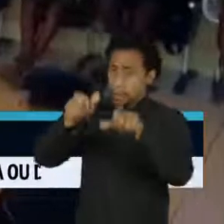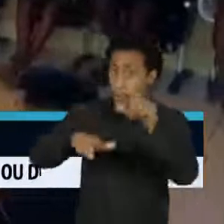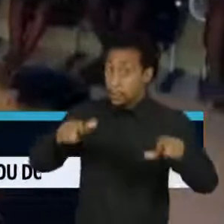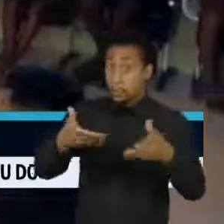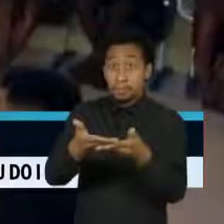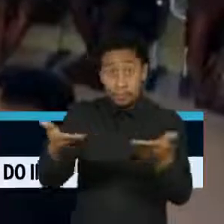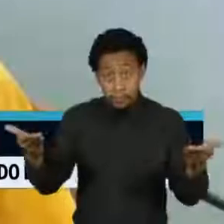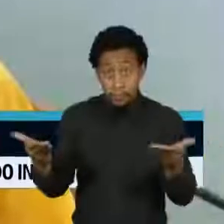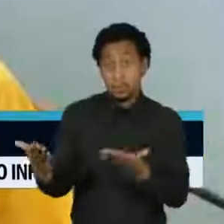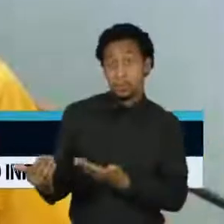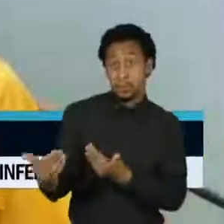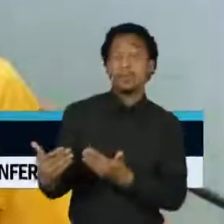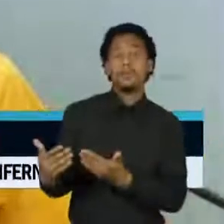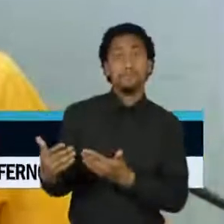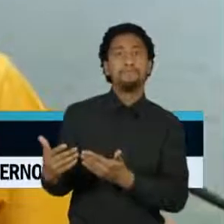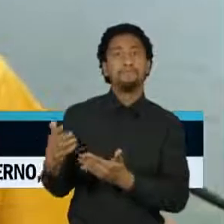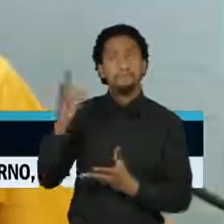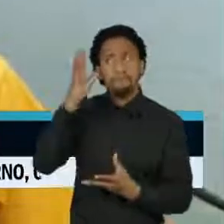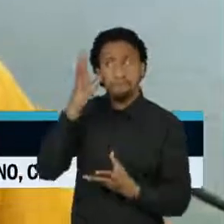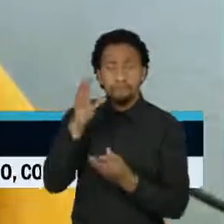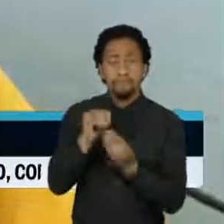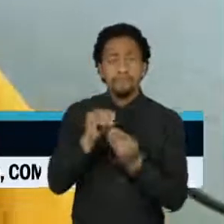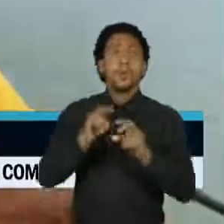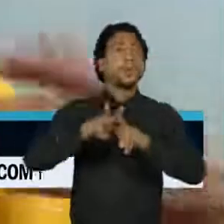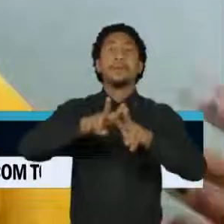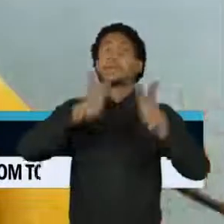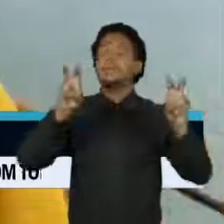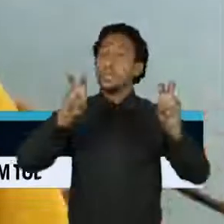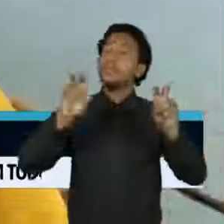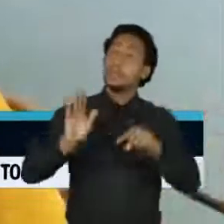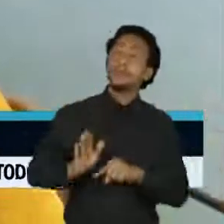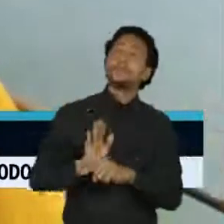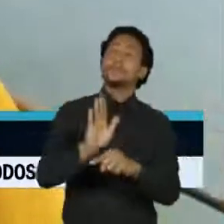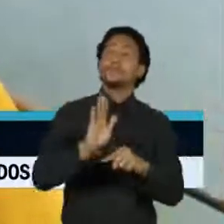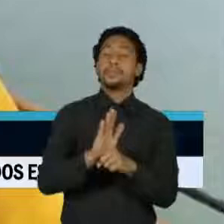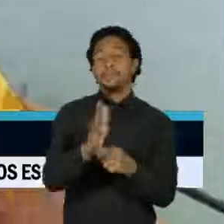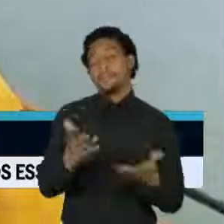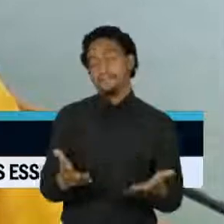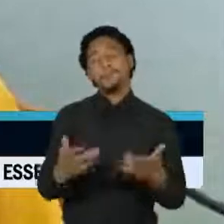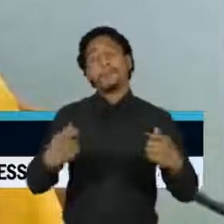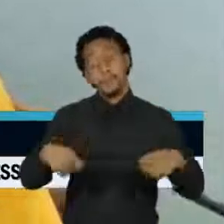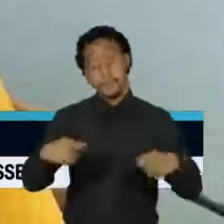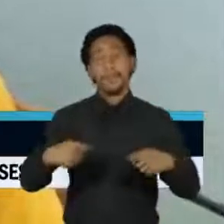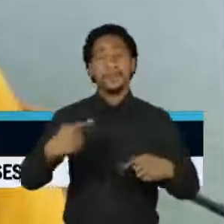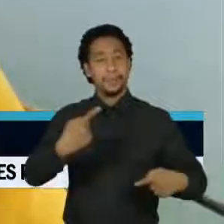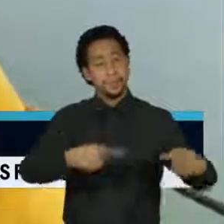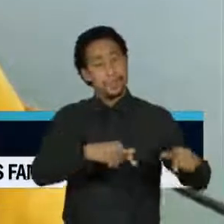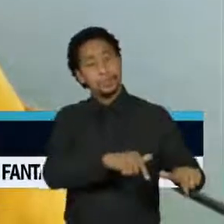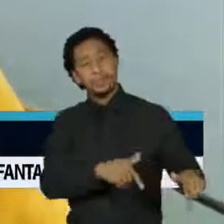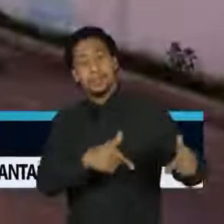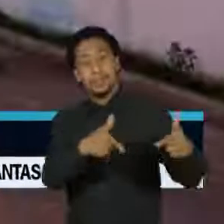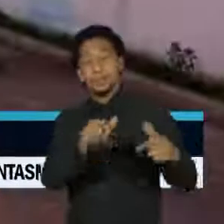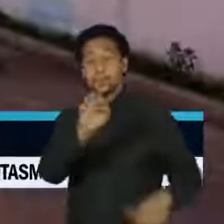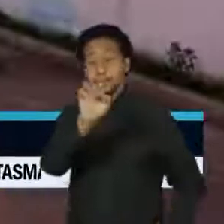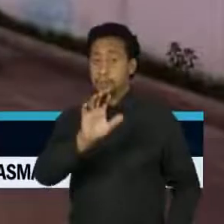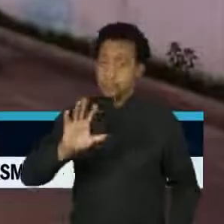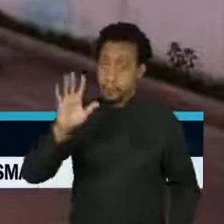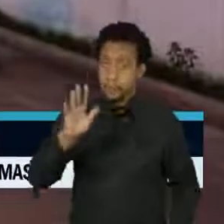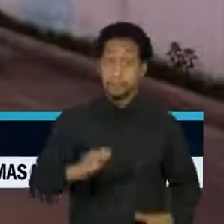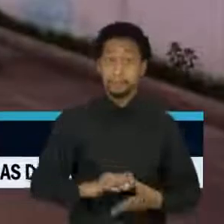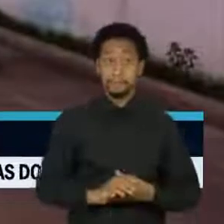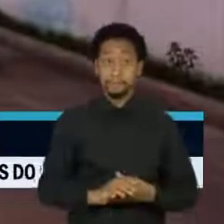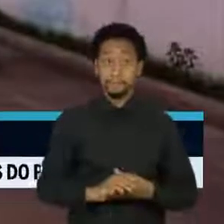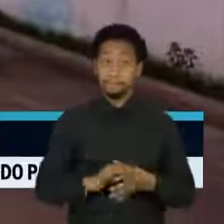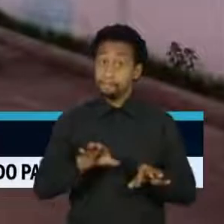se autoconscientize sobre esse tema e falar também que tudo isso, né, depende muito das questões políticas dentro do nosso estado. O projeto